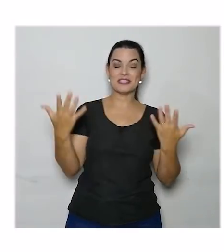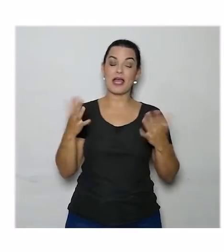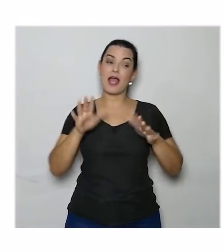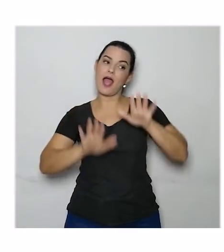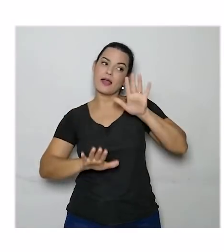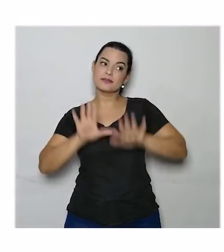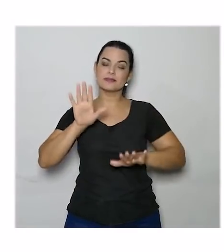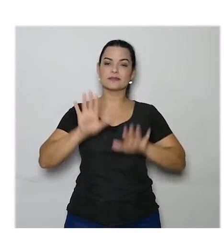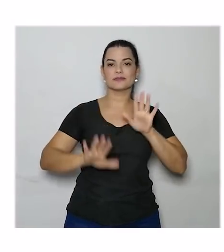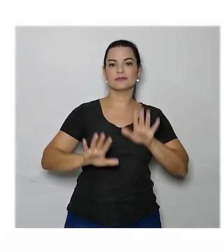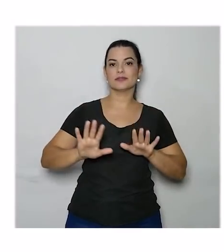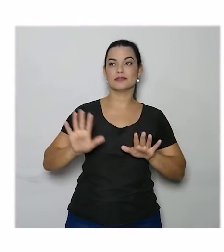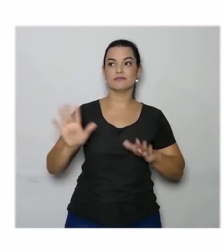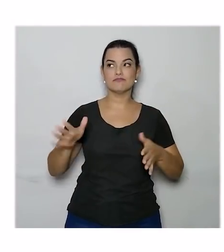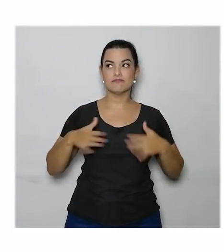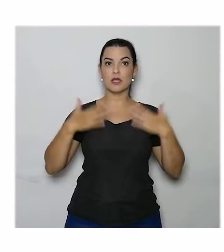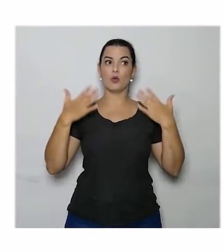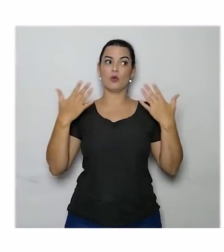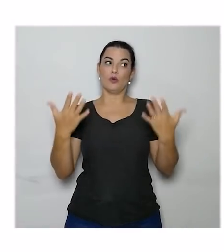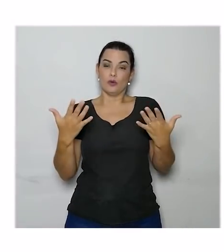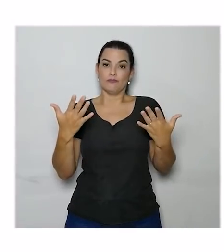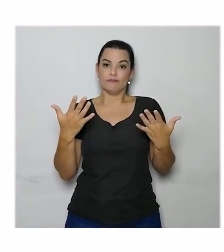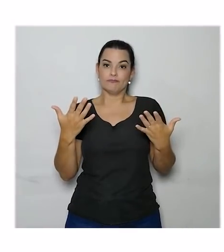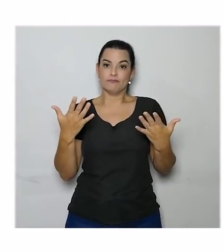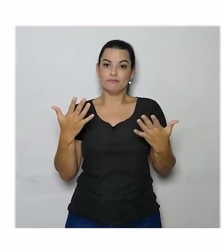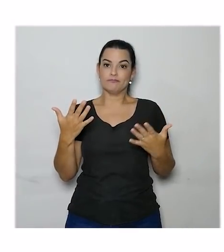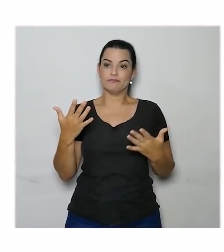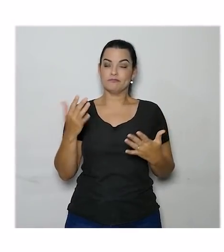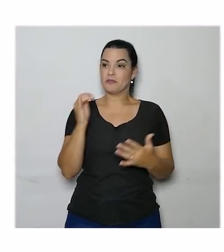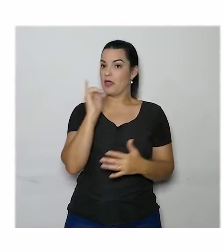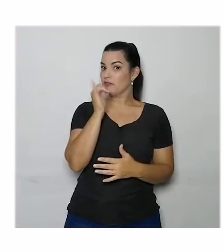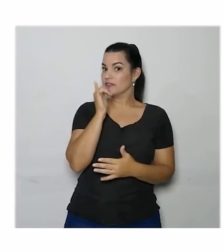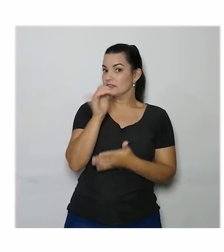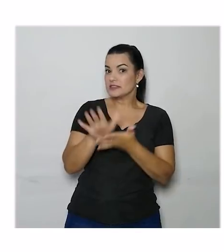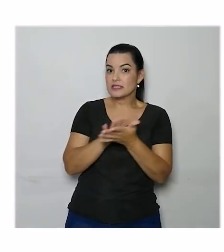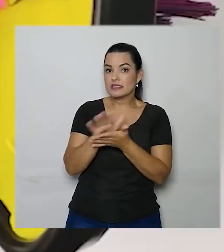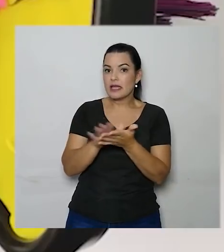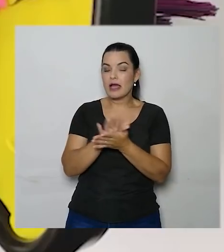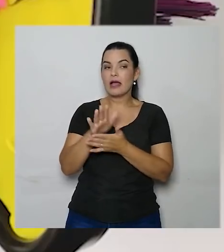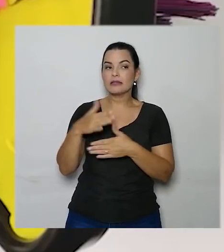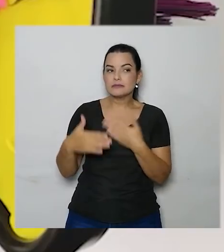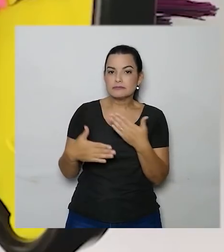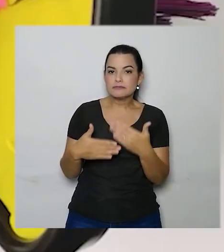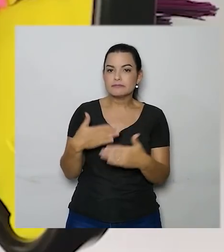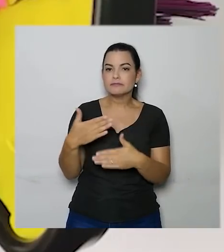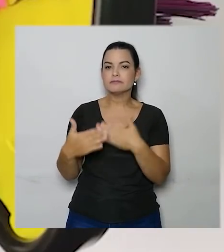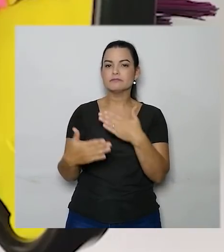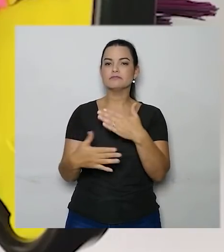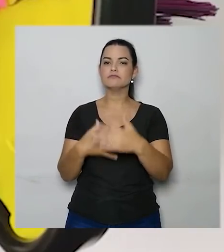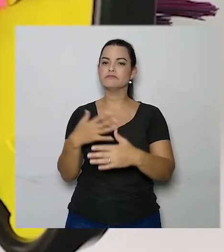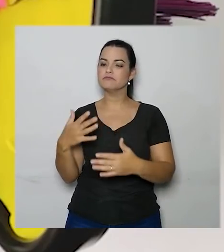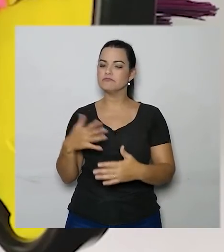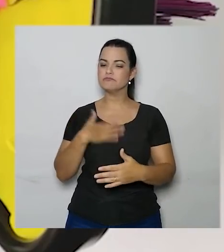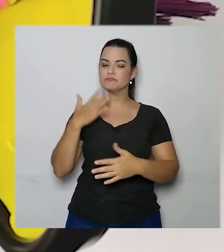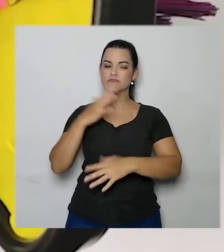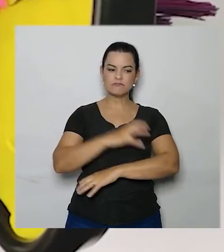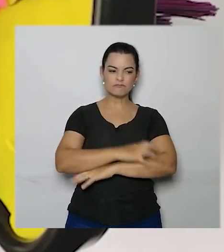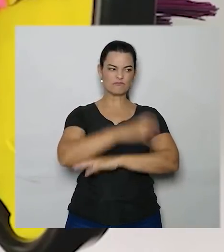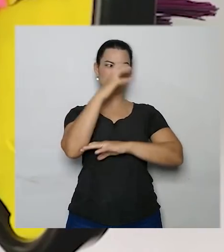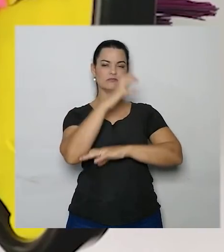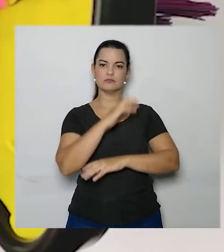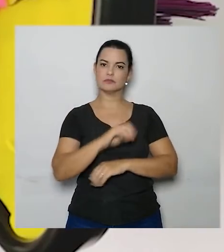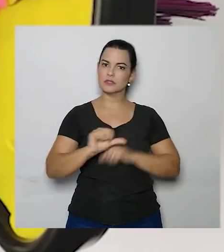Mas às vezes, de repente, sem aviso e de mansinho, Pedro vira